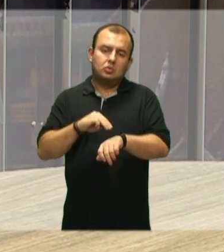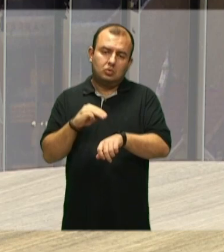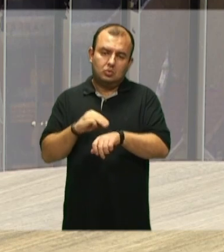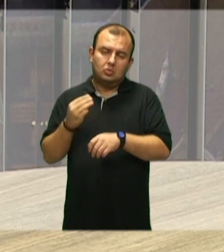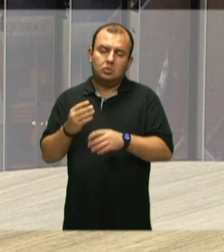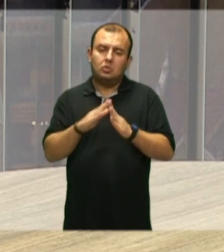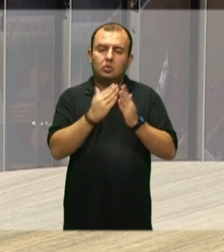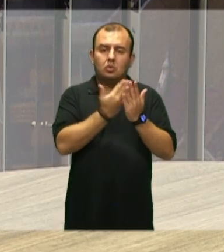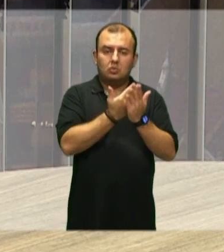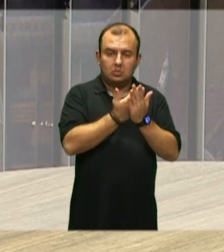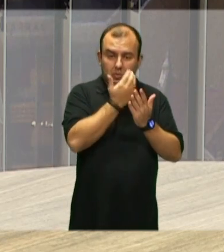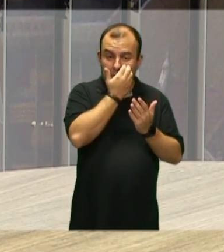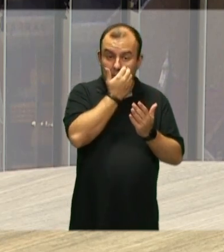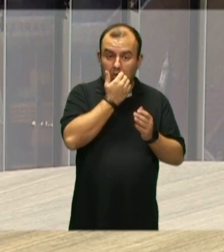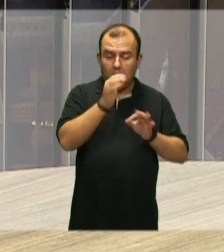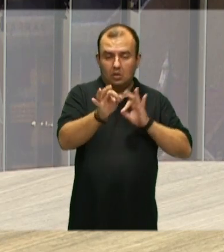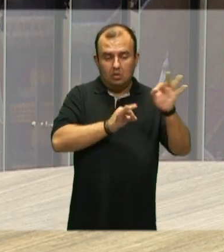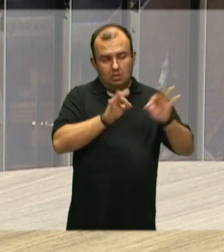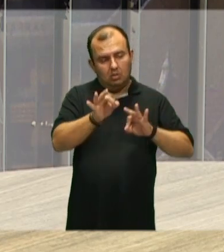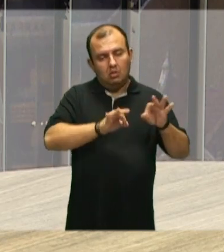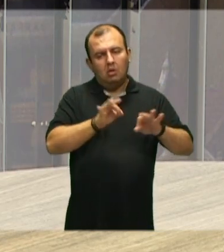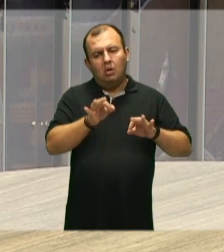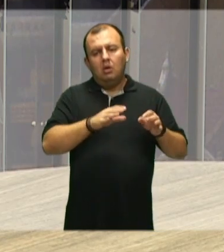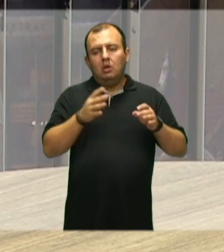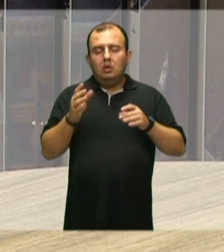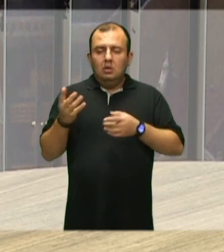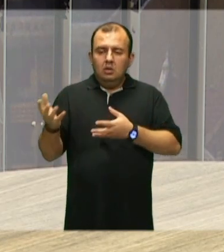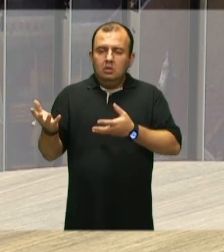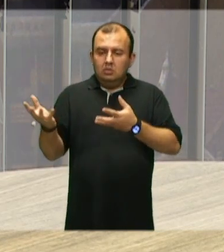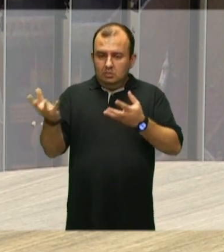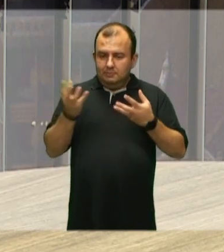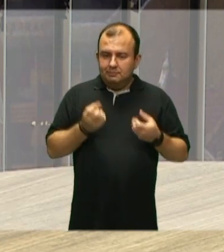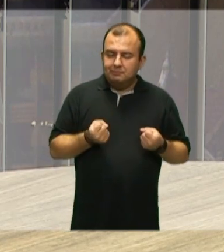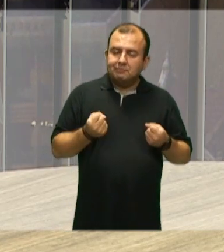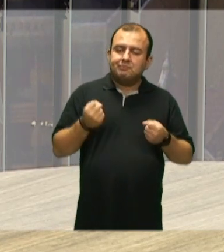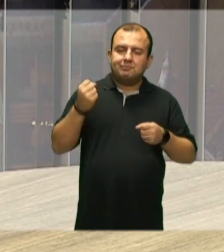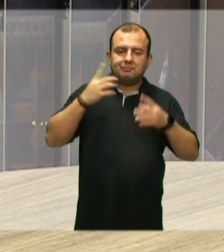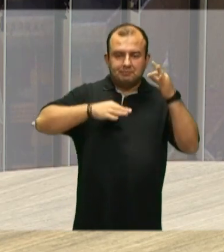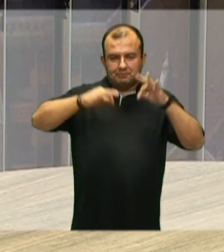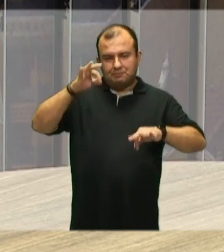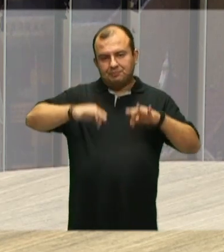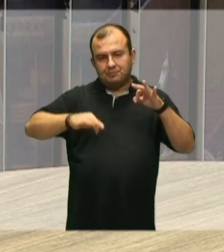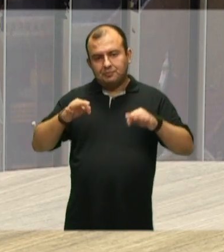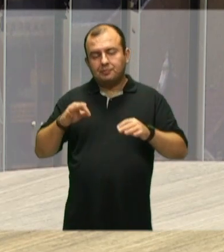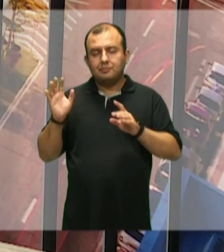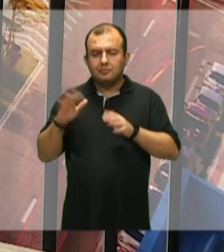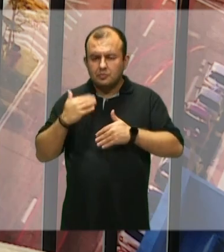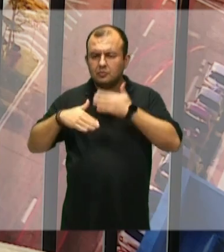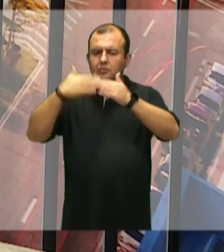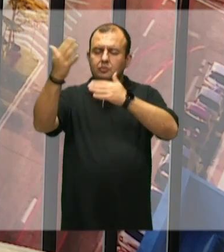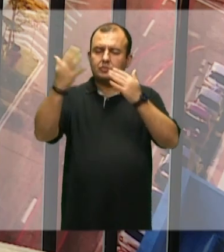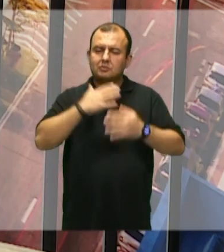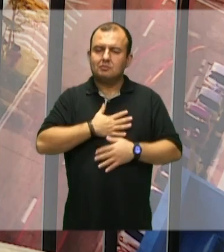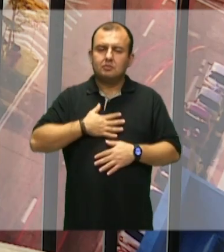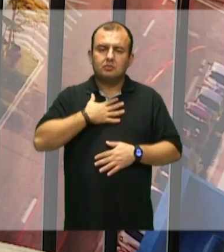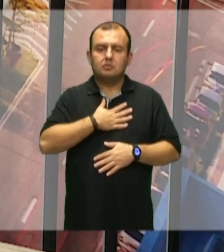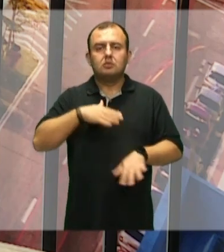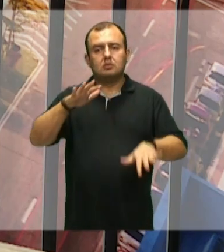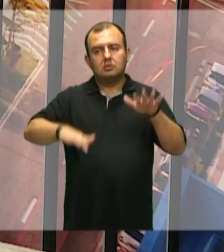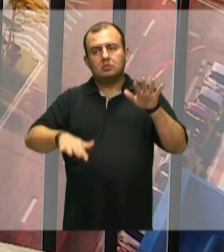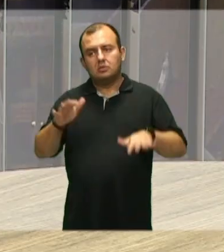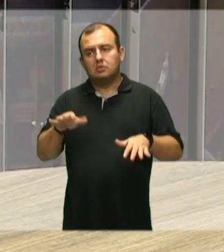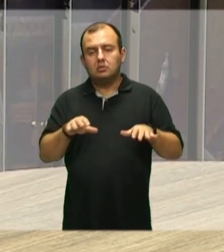todas as escolas têm um preparo técnico adequado para receber uma peça e que a fruição seja algo agradável, né? Então, às vezes, é